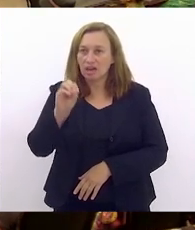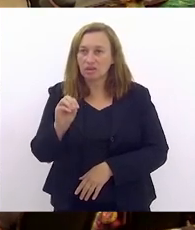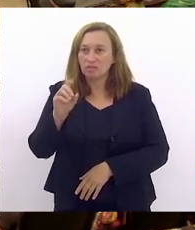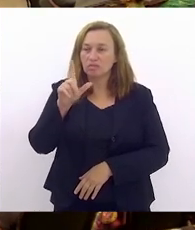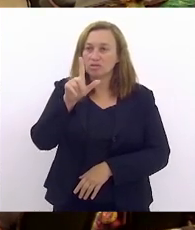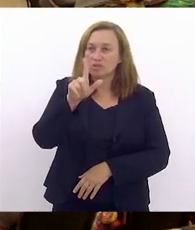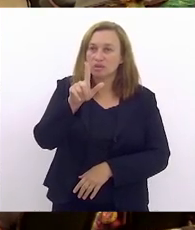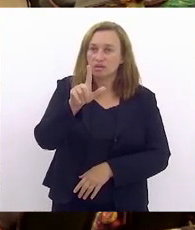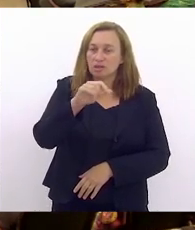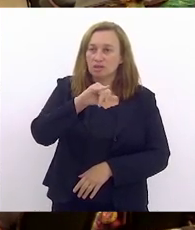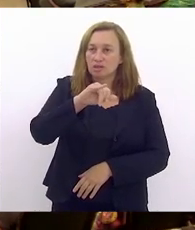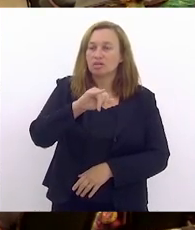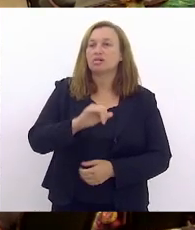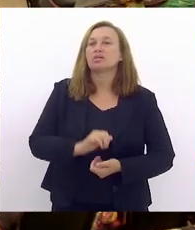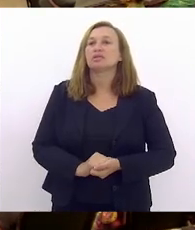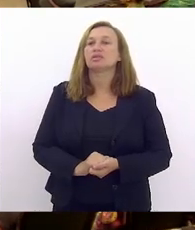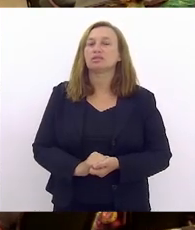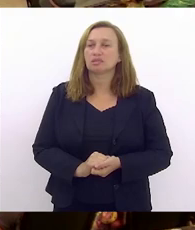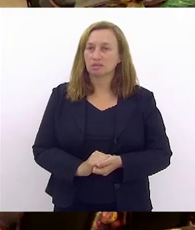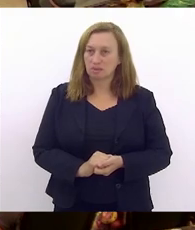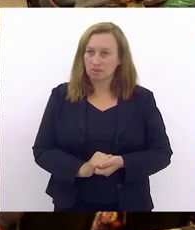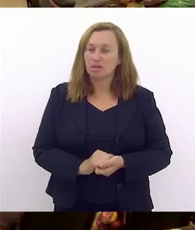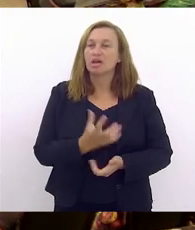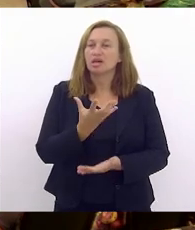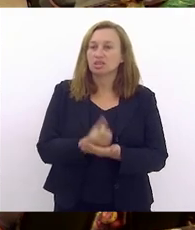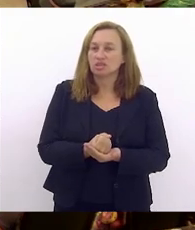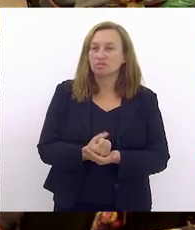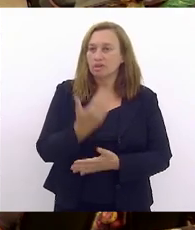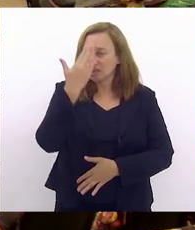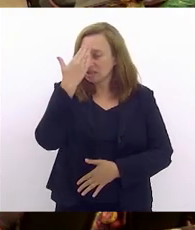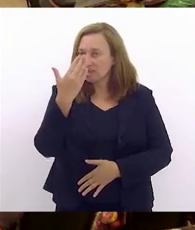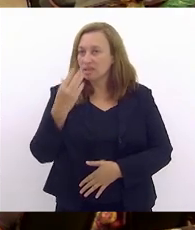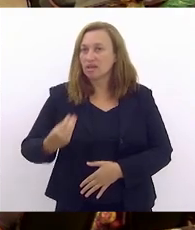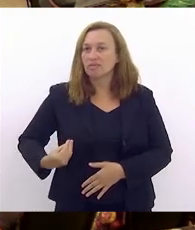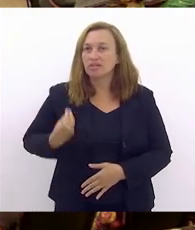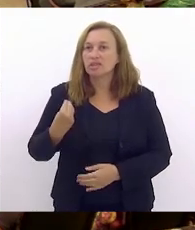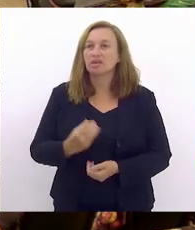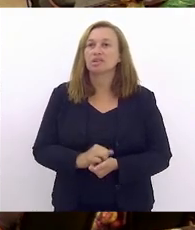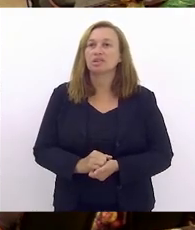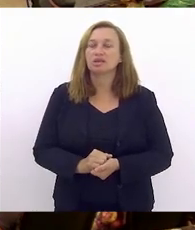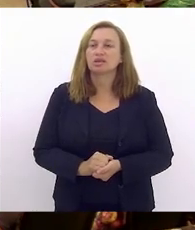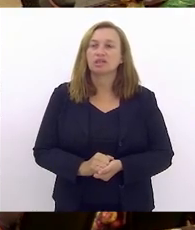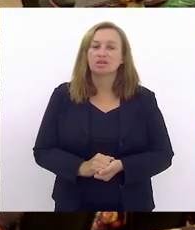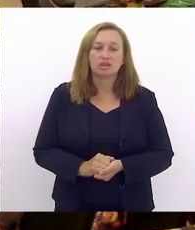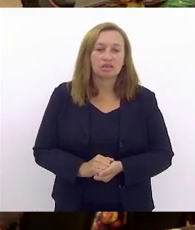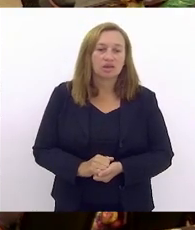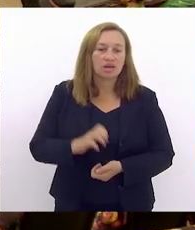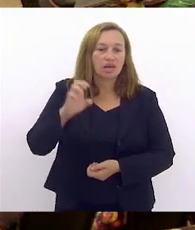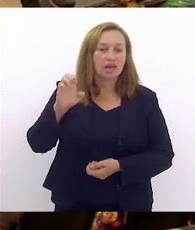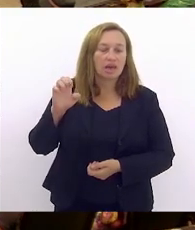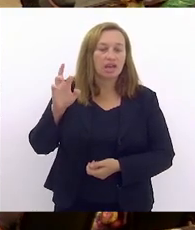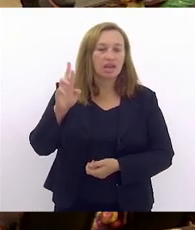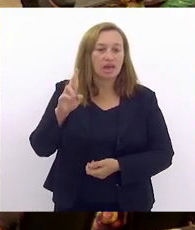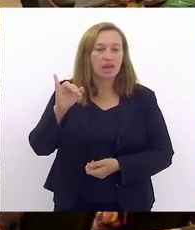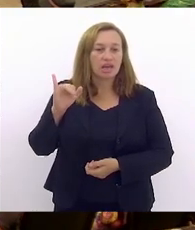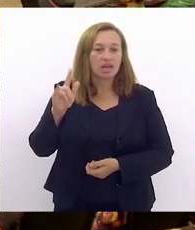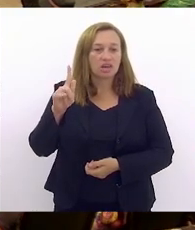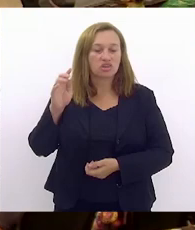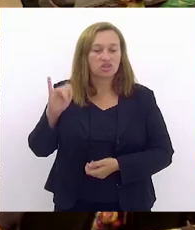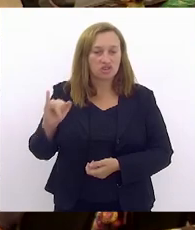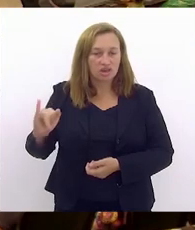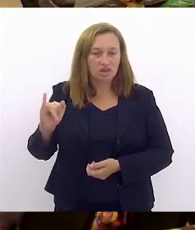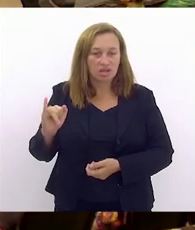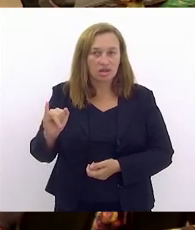Recreativo Brás de Pina. Registramos e agradecemos a presença de Eligi Oliveira, rainha de bateria